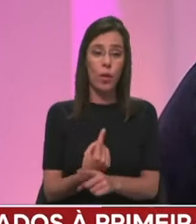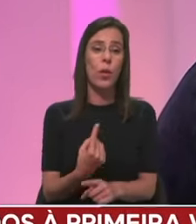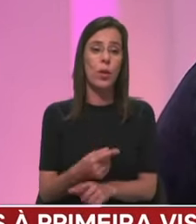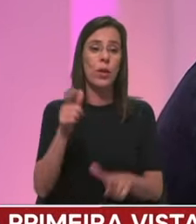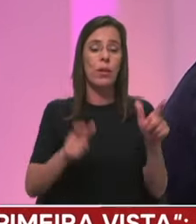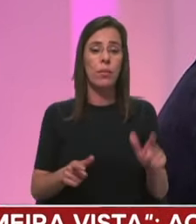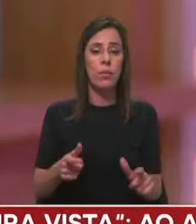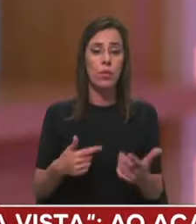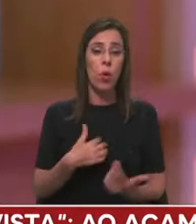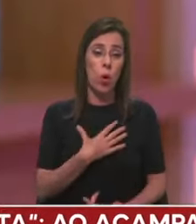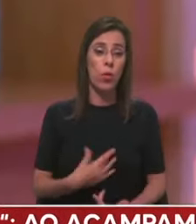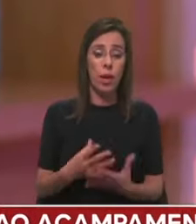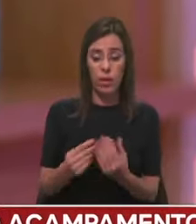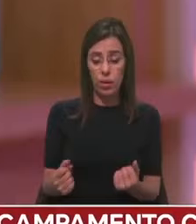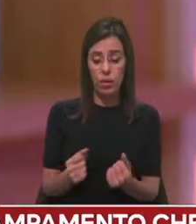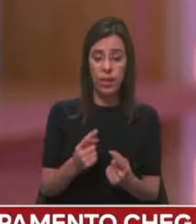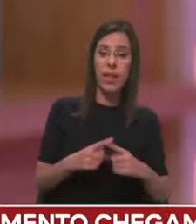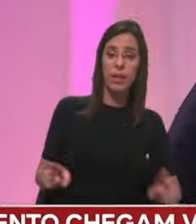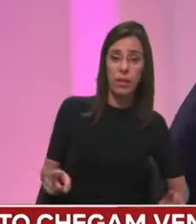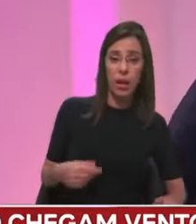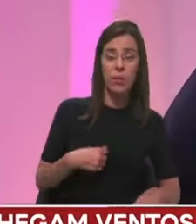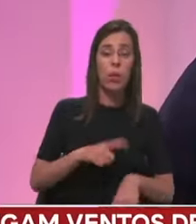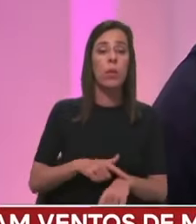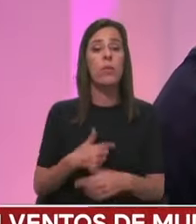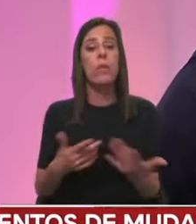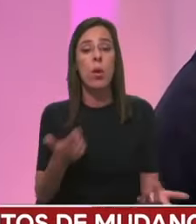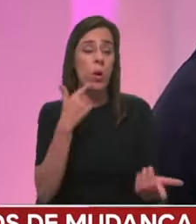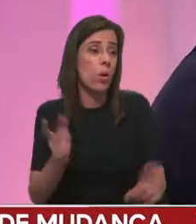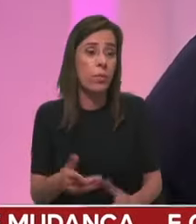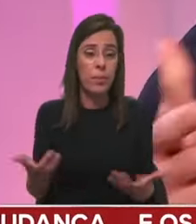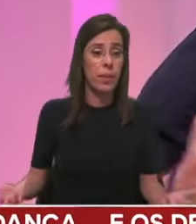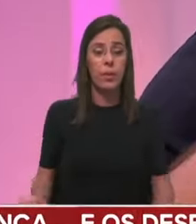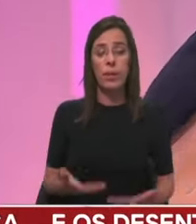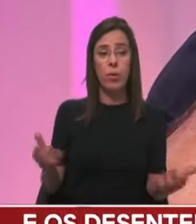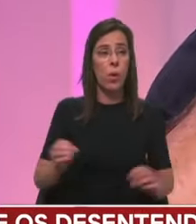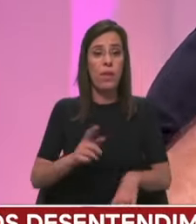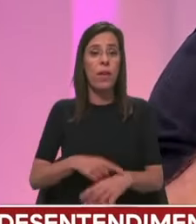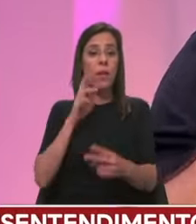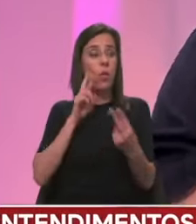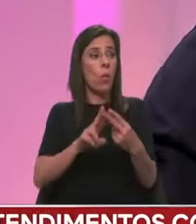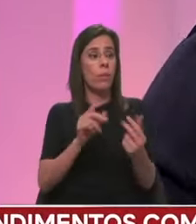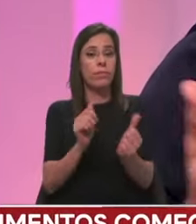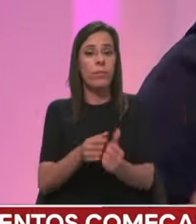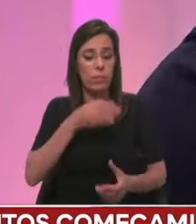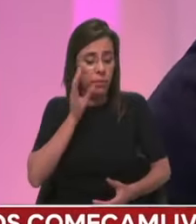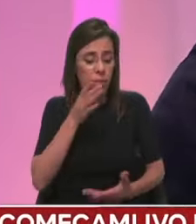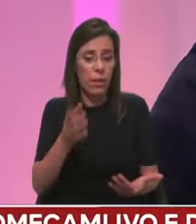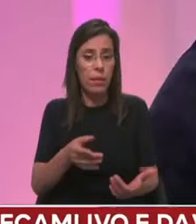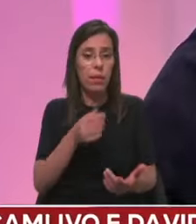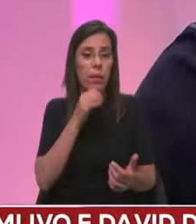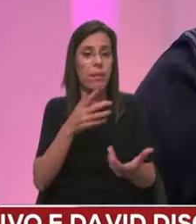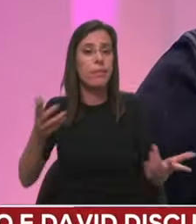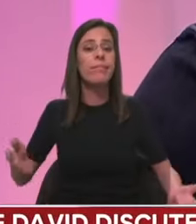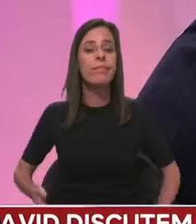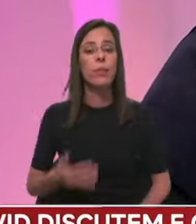pessoas que nos deixaram que nós gostávamos de ter resolvido de forma diferente e que não tivemos tempo porque não percebemos que foi a última vez que que que bemos um copo de água com elas